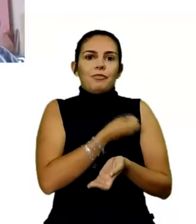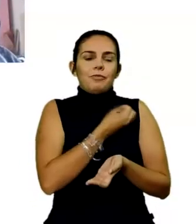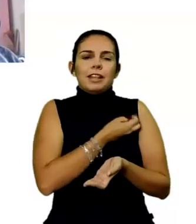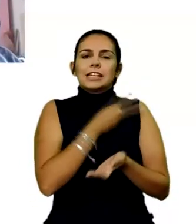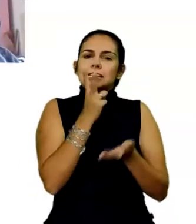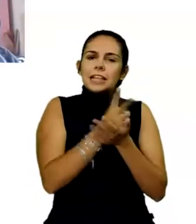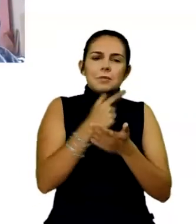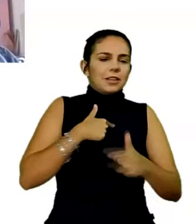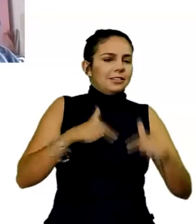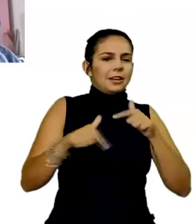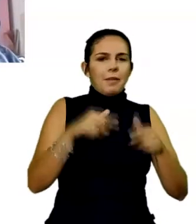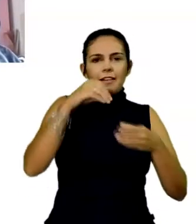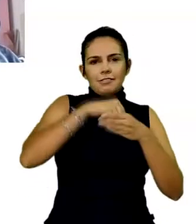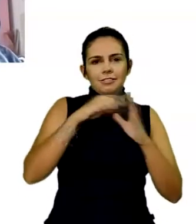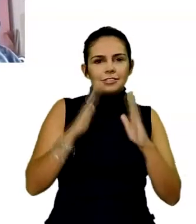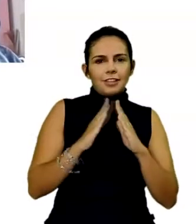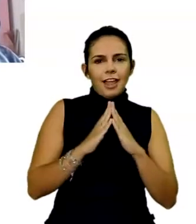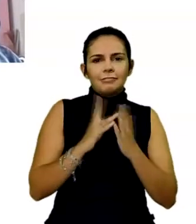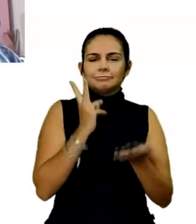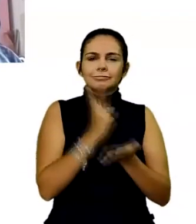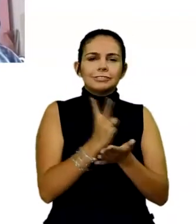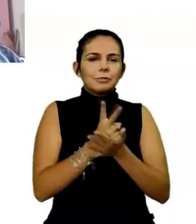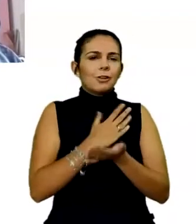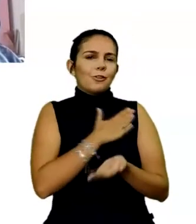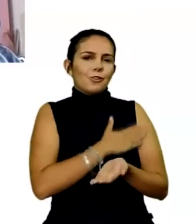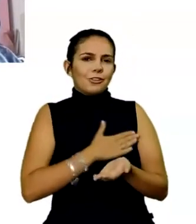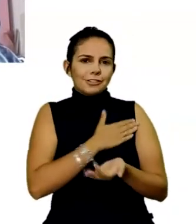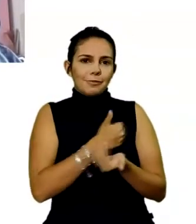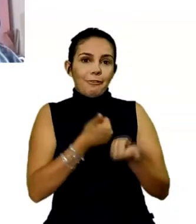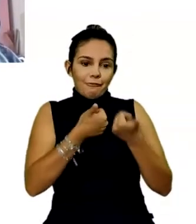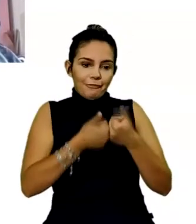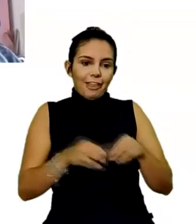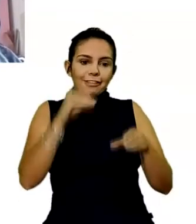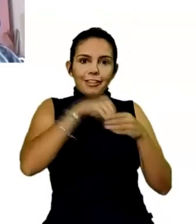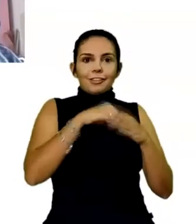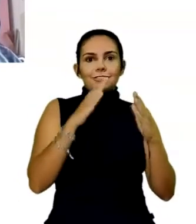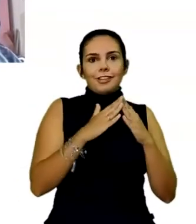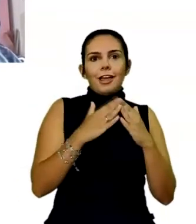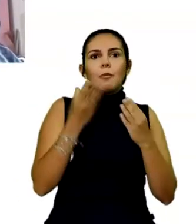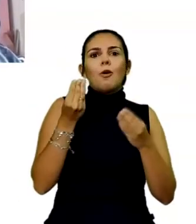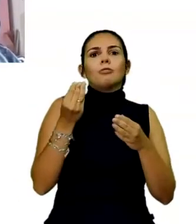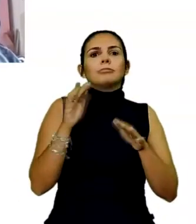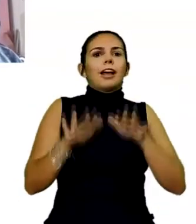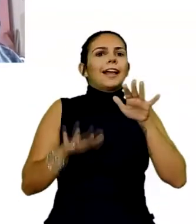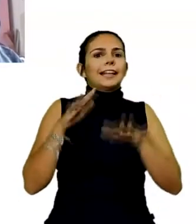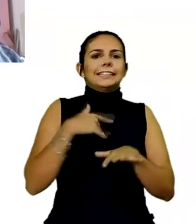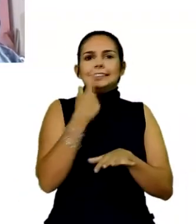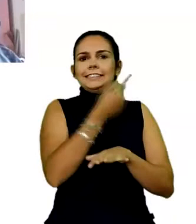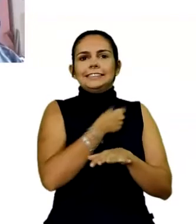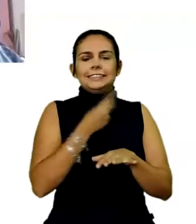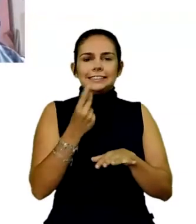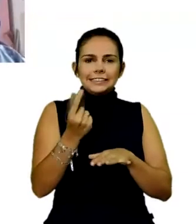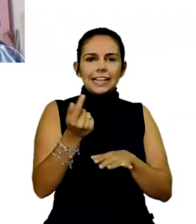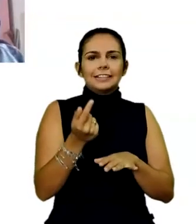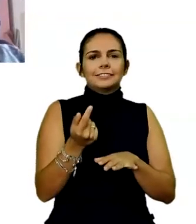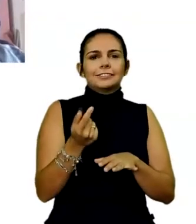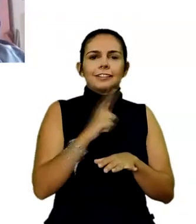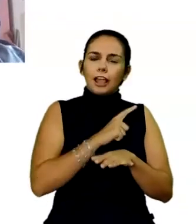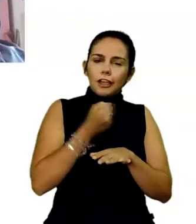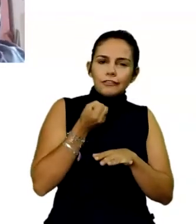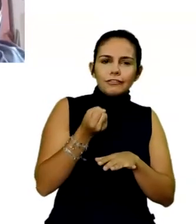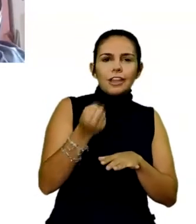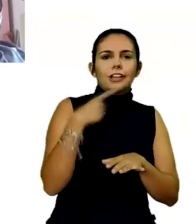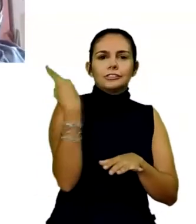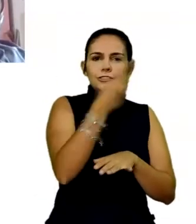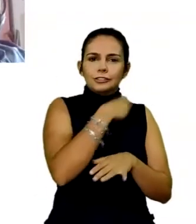gente sempre trabalhou em casa e sempre gostamos de ficar em casa. Muito raramente a gente sai. Agora, tem as viagens, né?